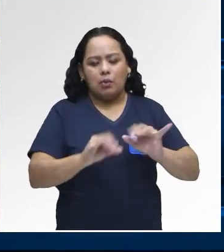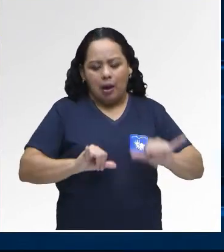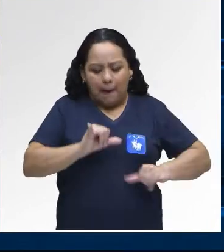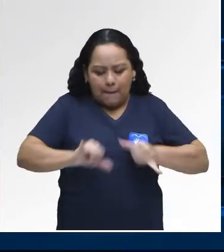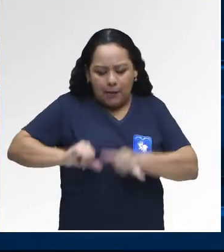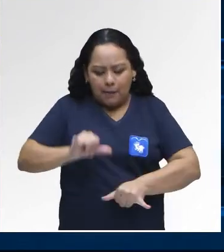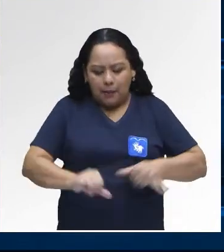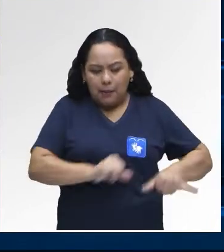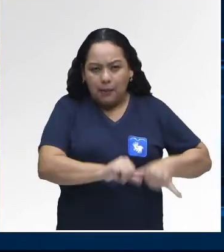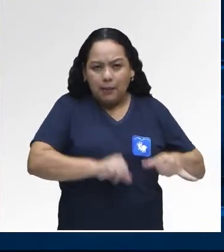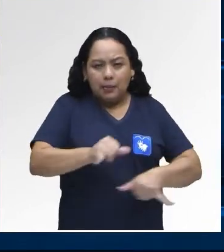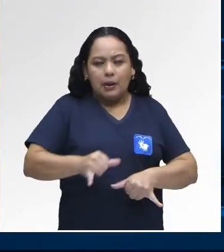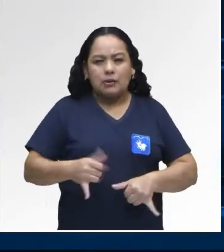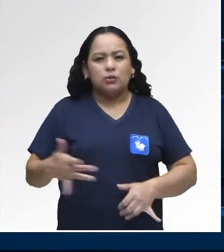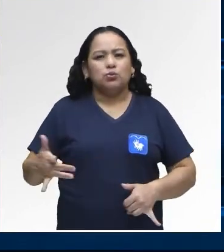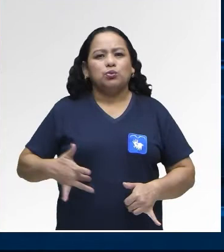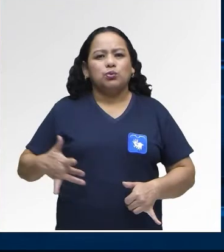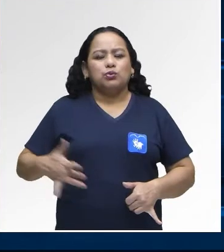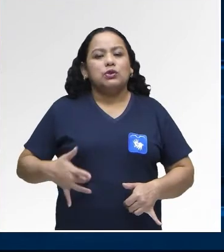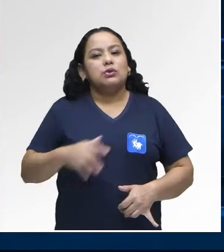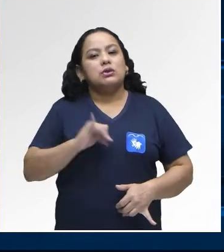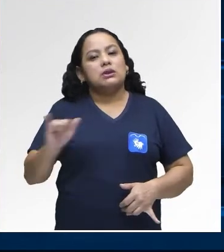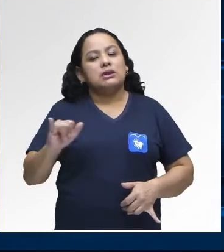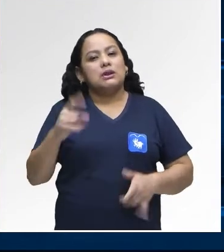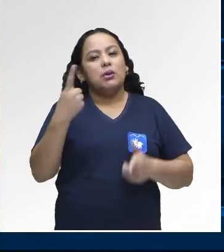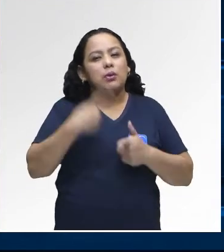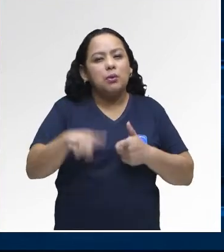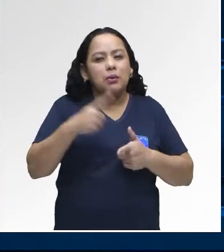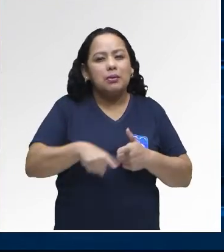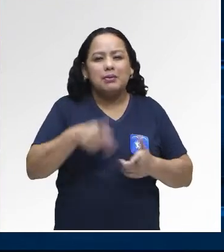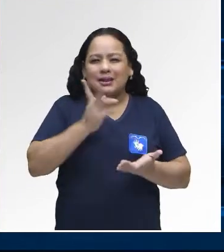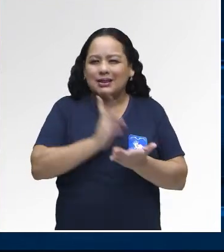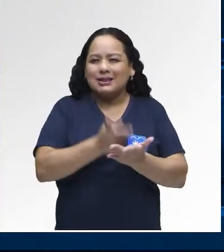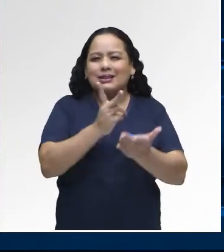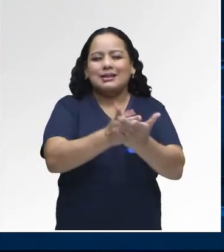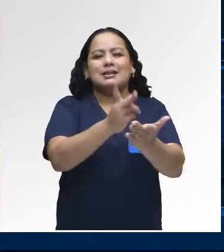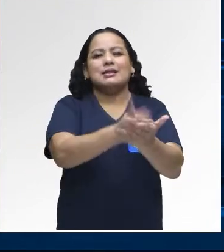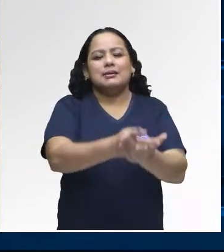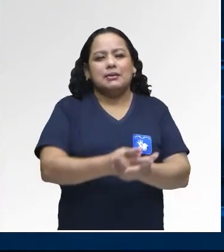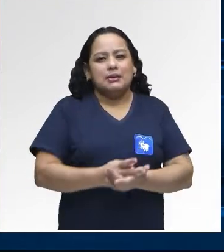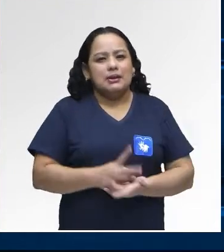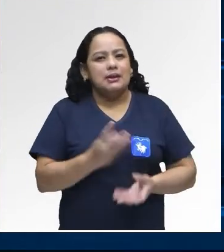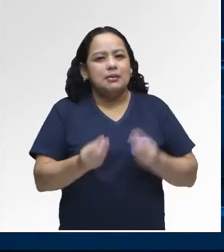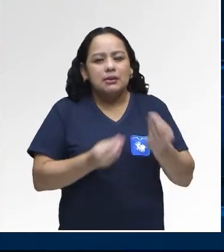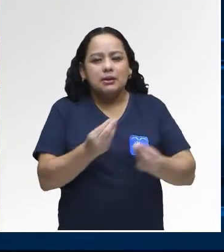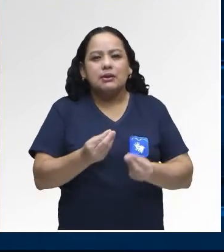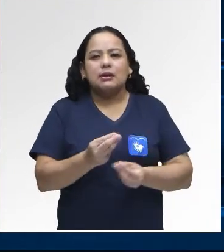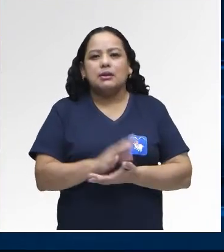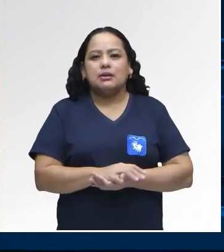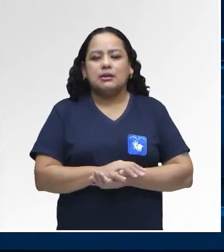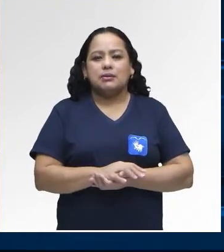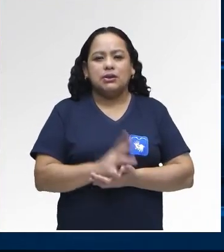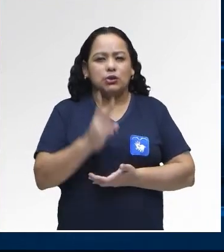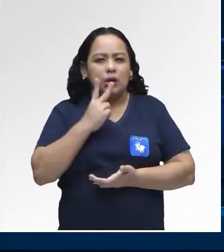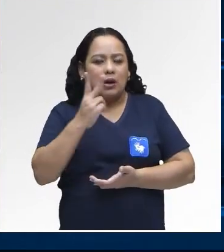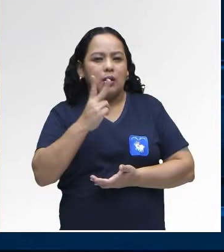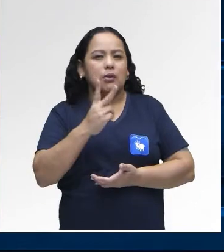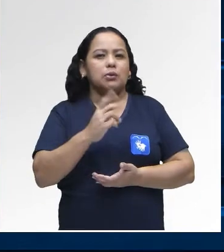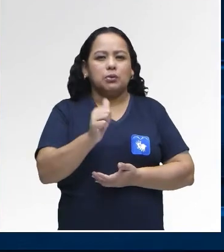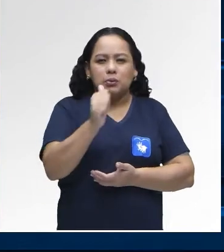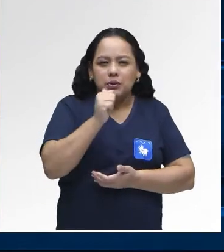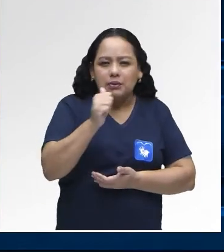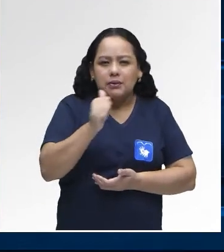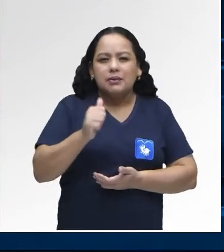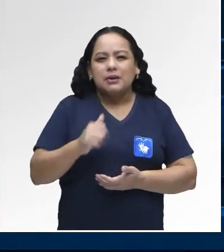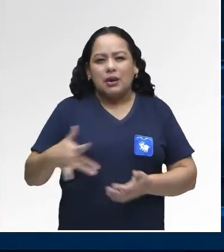no fígado. Então, se há um consumo intenso de drogas, o fígado ele vai ser utilizado demais.